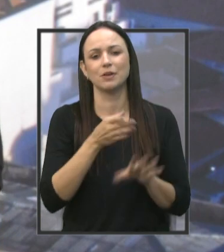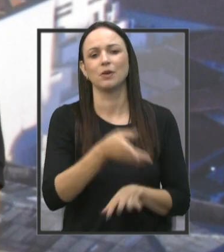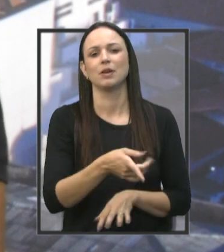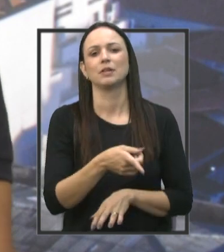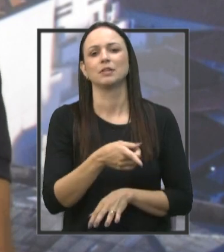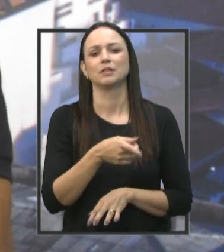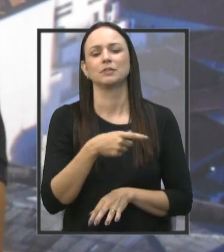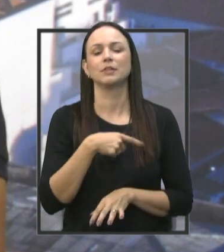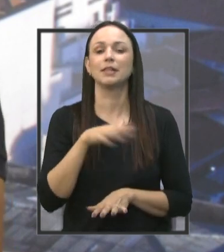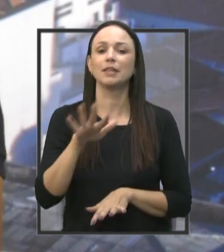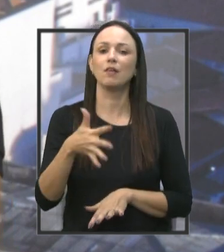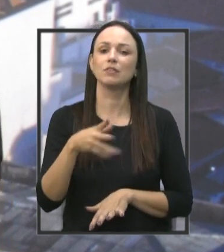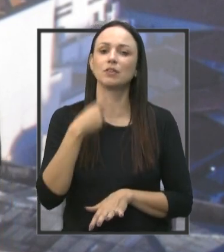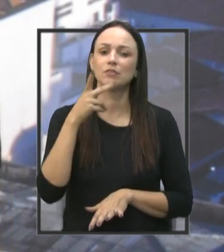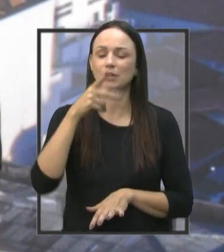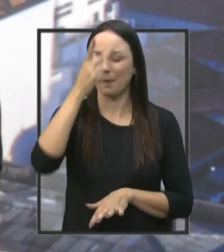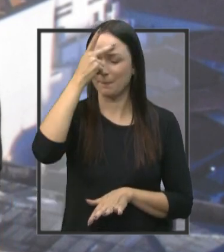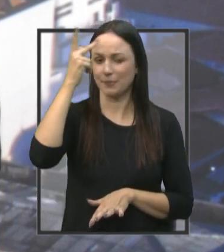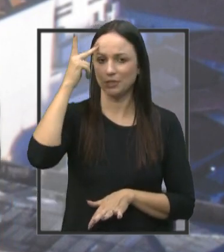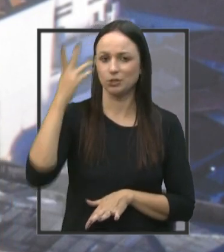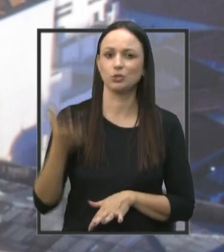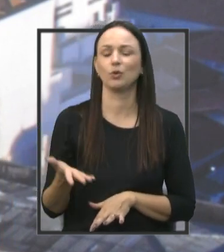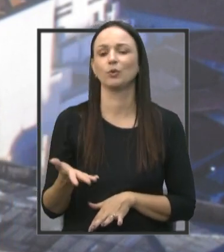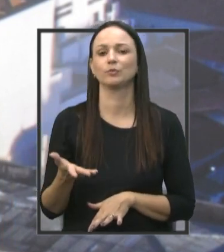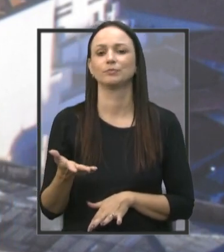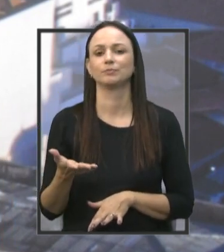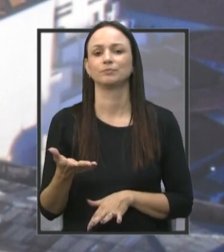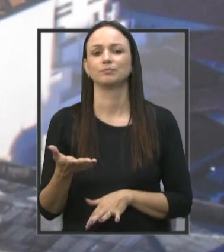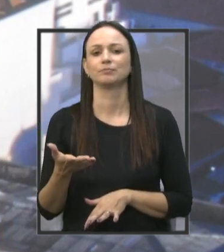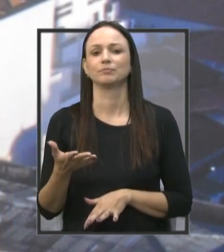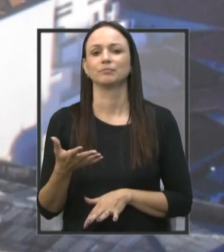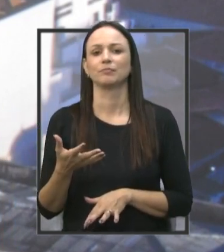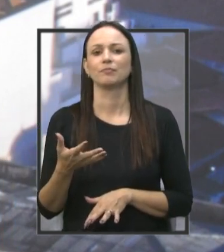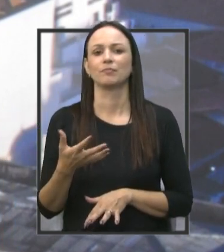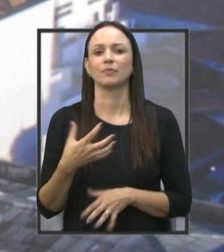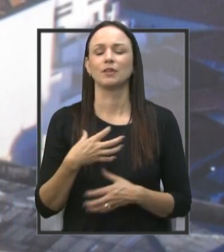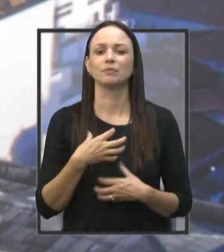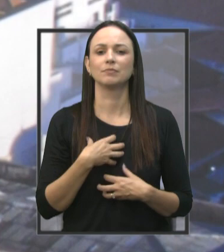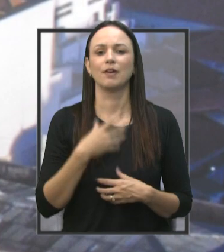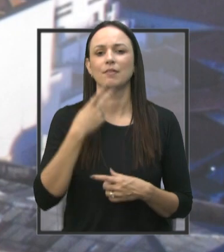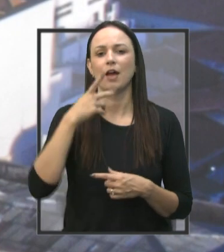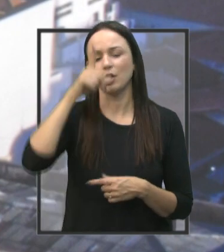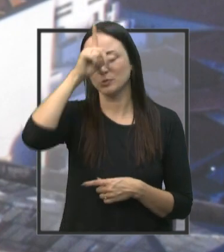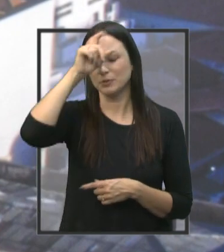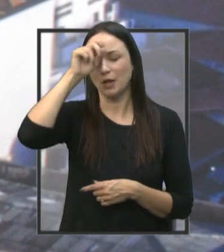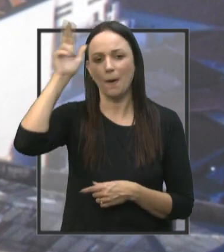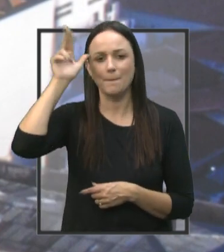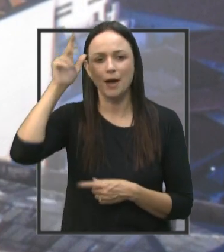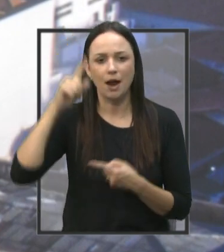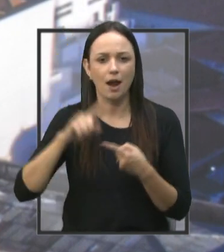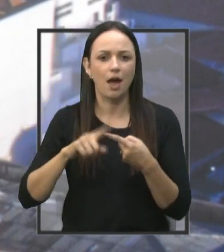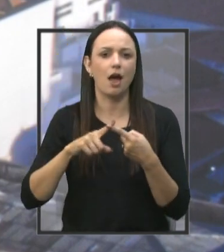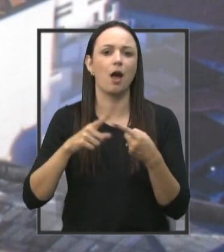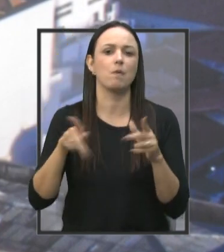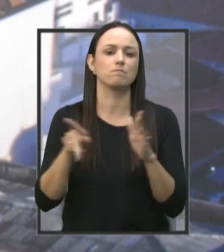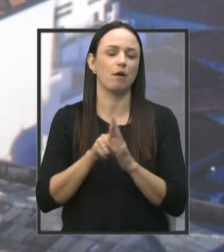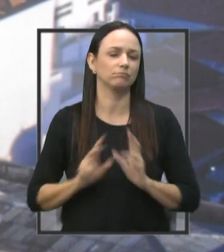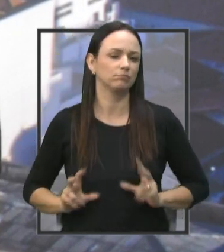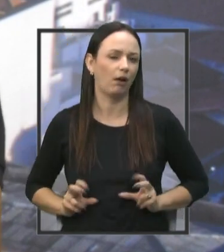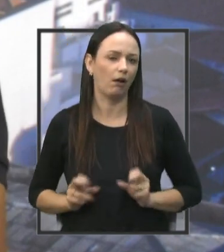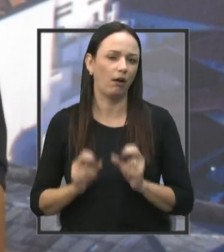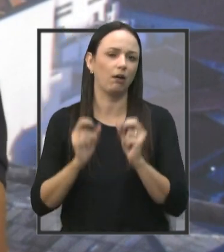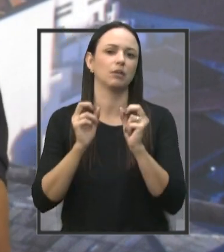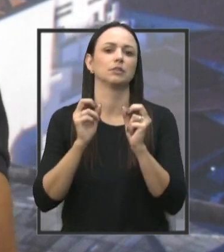assim, Ângelo, que as pessoas se comovem mais, lógico, Amaral Carvalho, né, o hospital